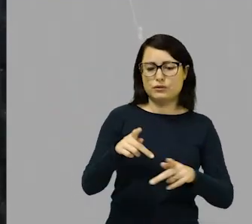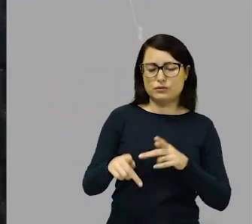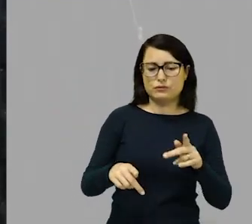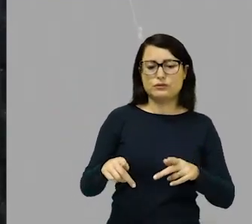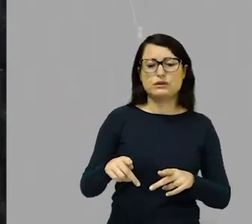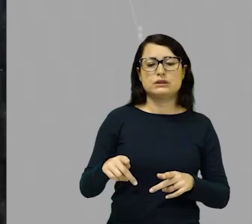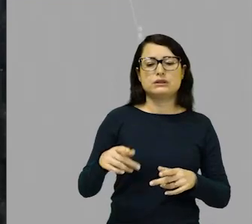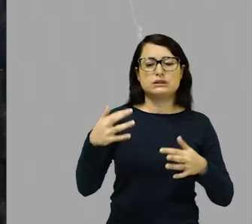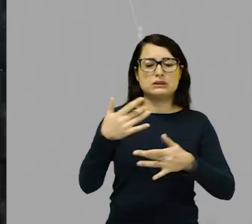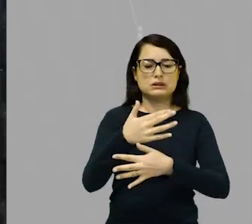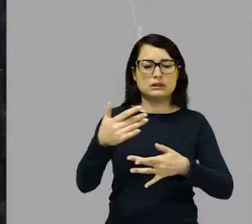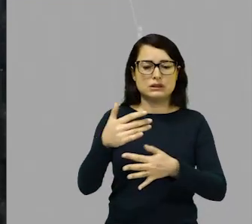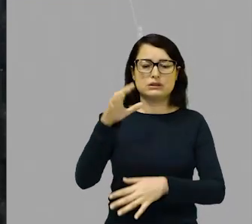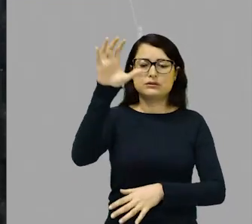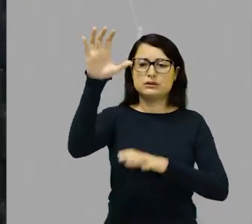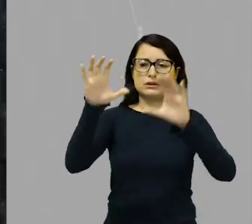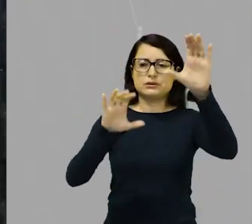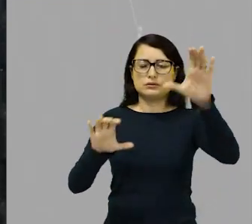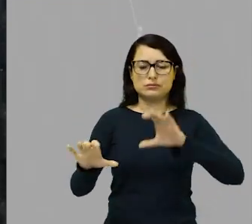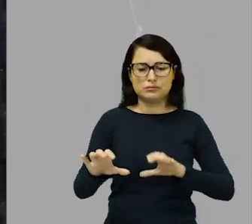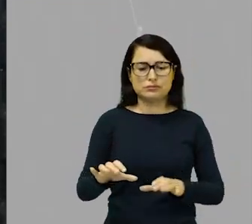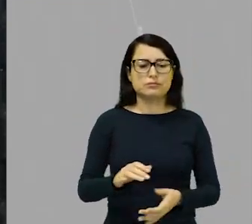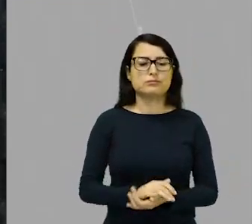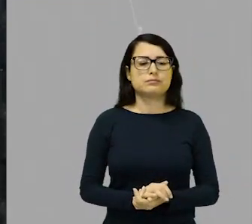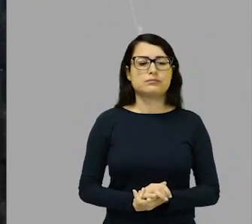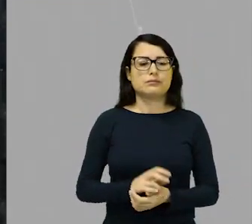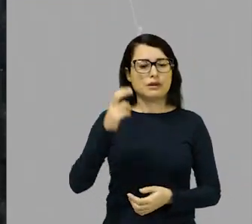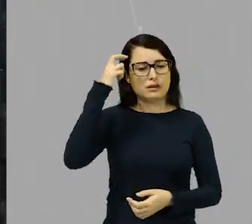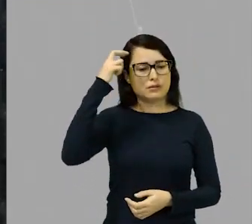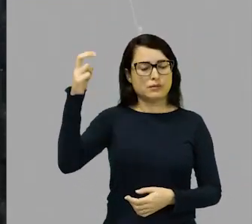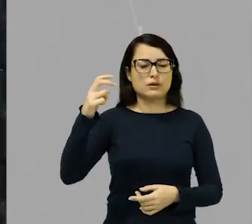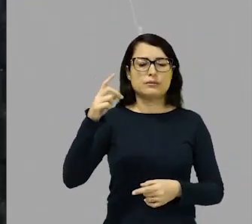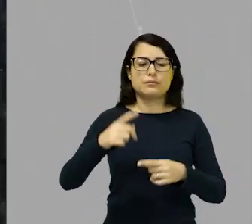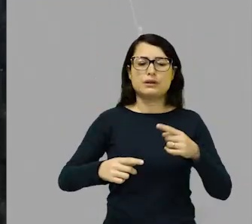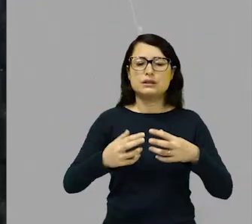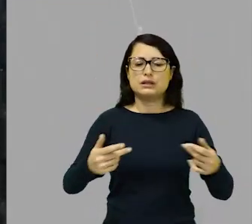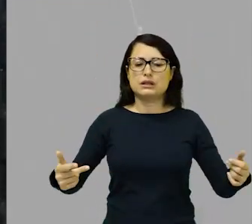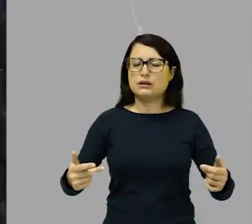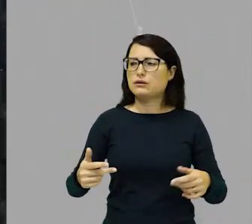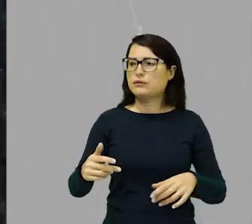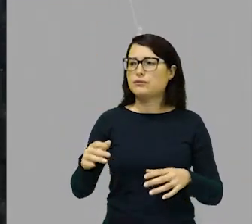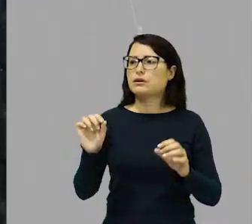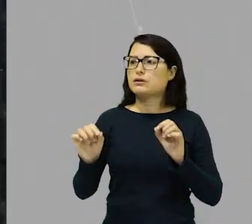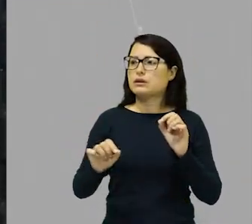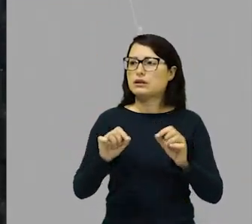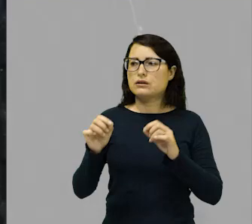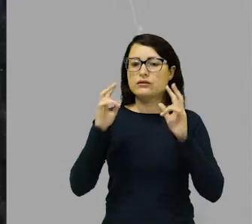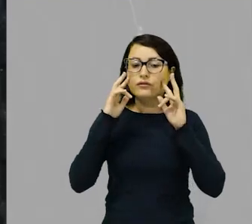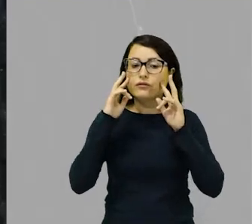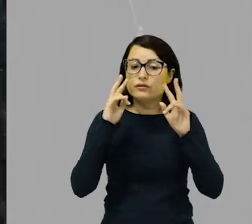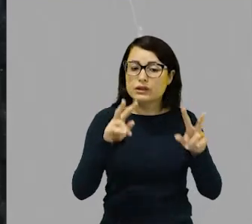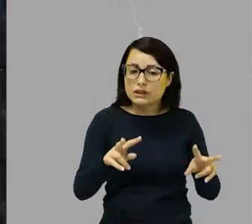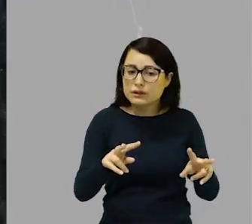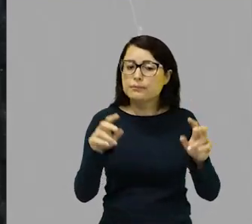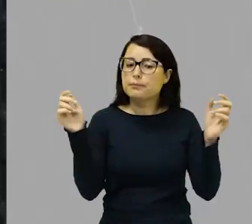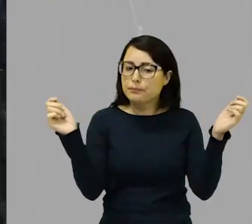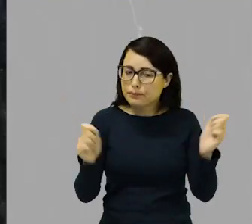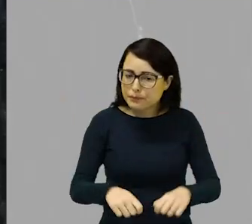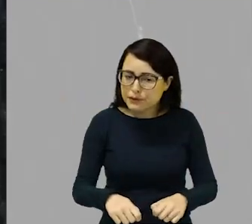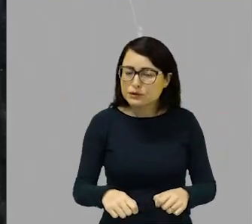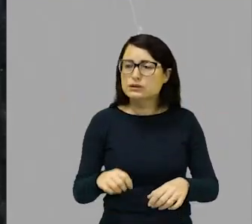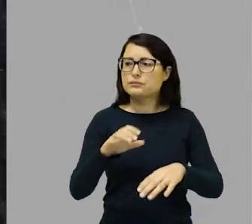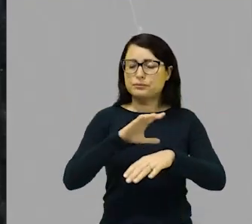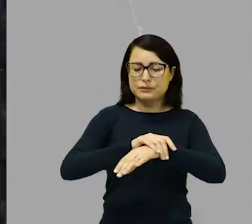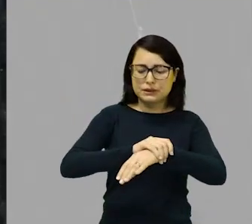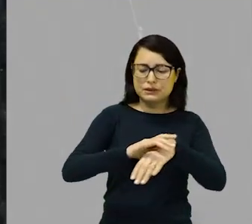região. Ok? Patrimônio material. Ei, material. Aquilo que você pode ver, né, você